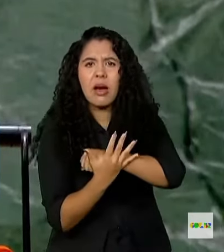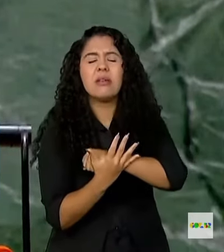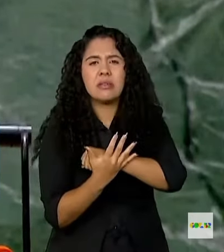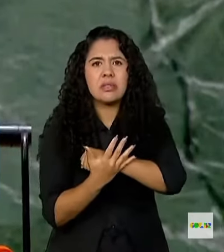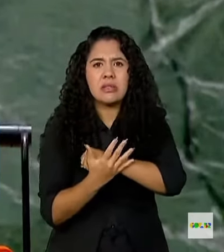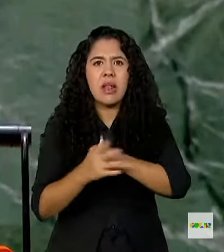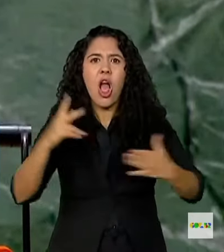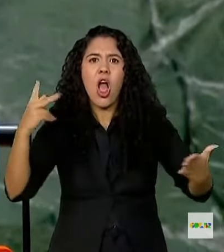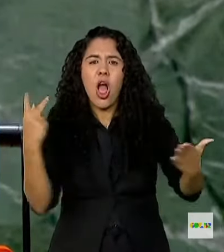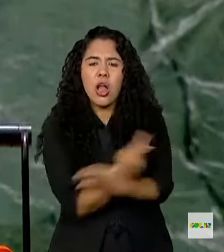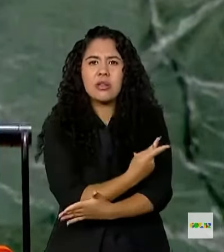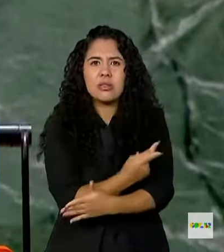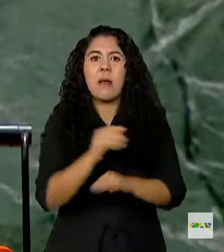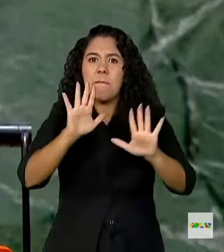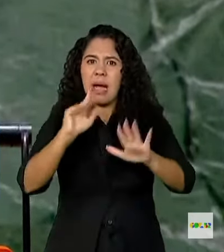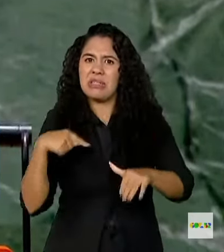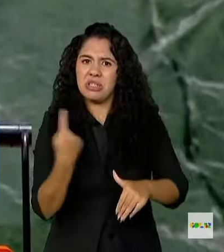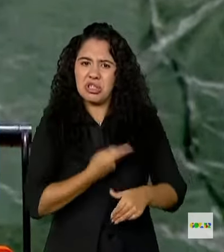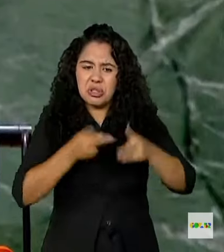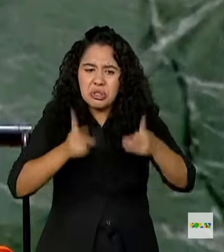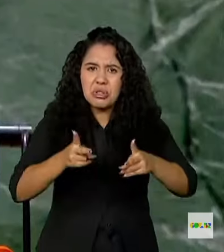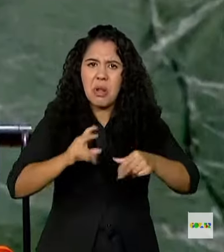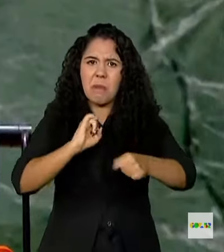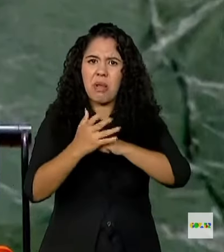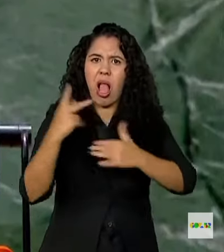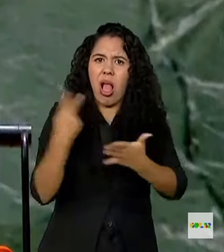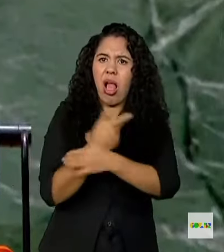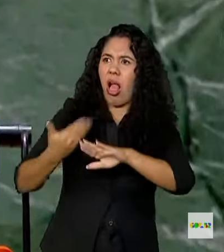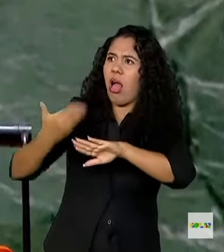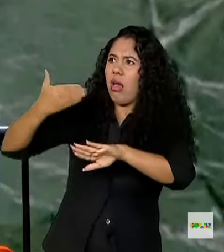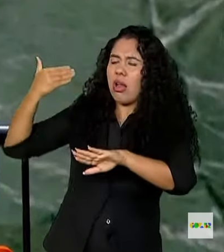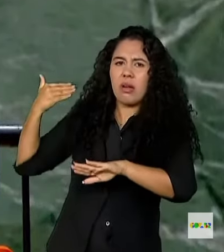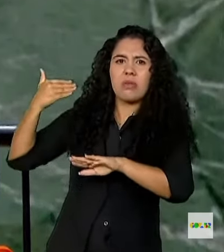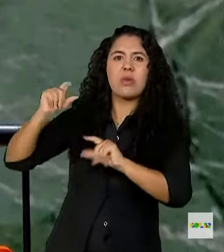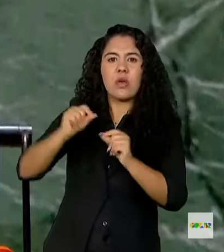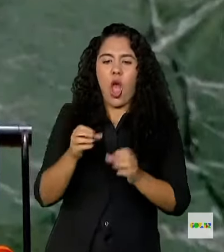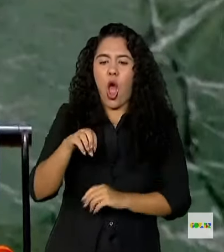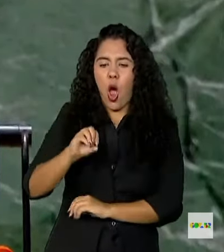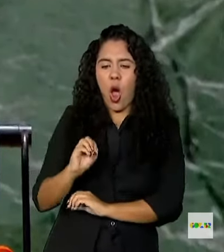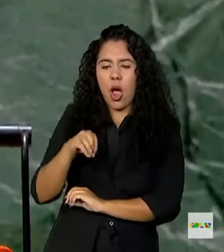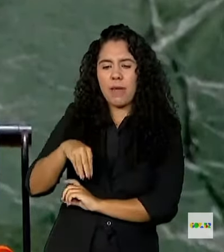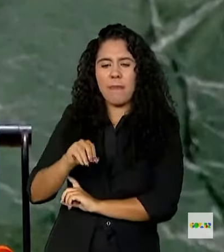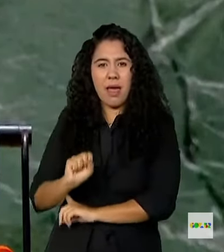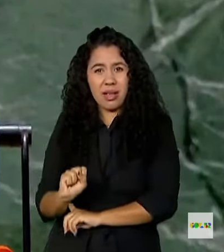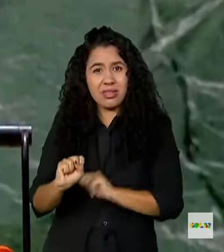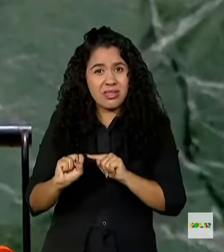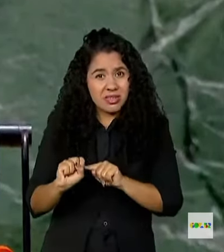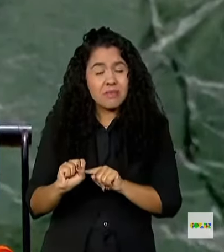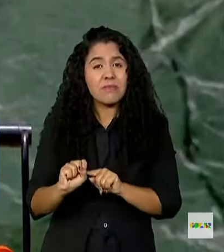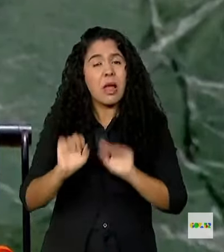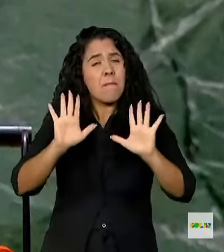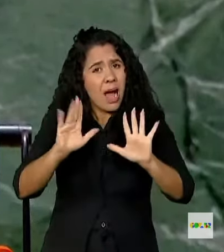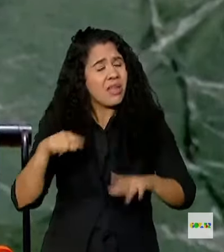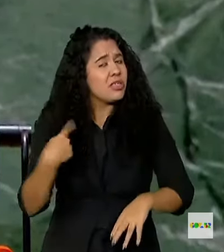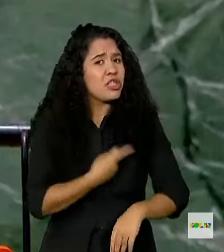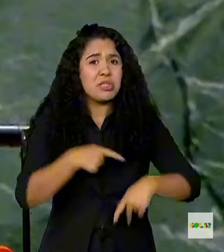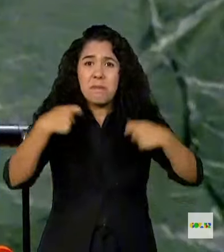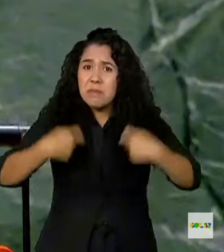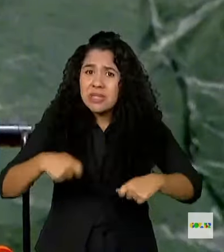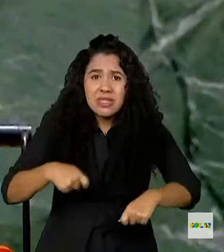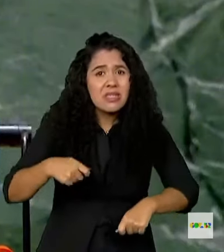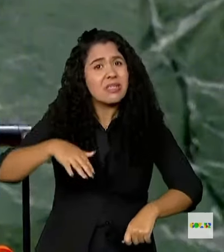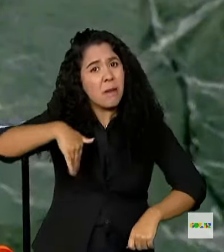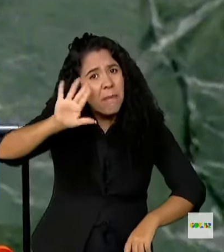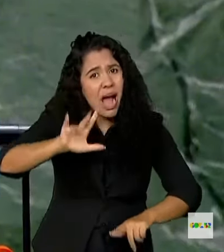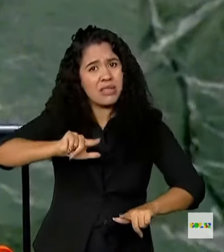torno de um tratado sobre pandemias na Organização Mundial da Saúde. Precisamos ir muito além